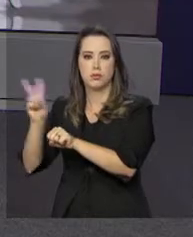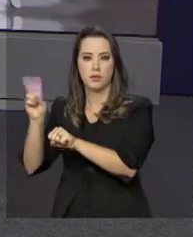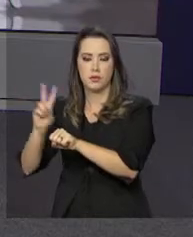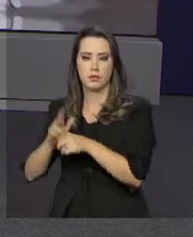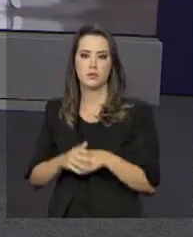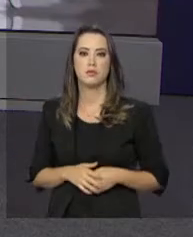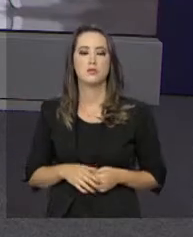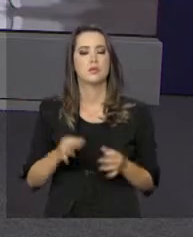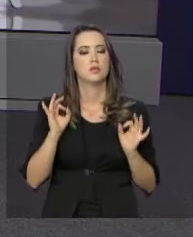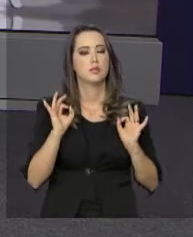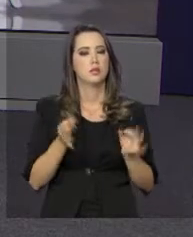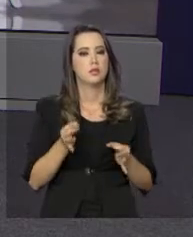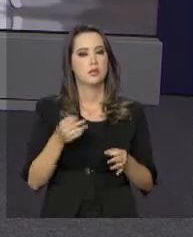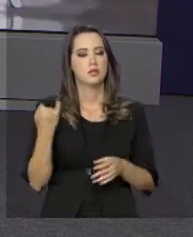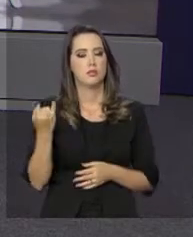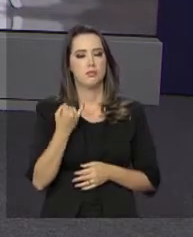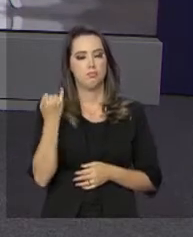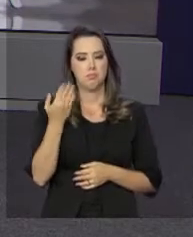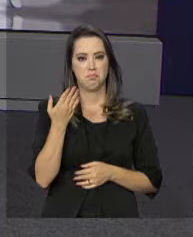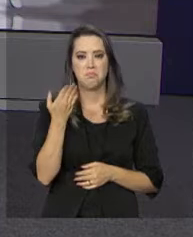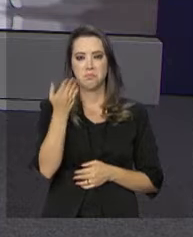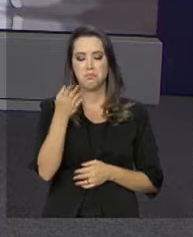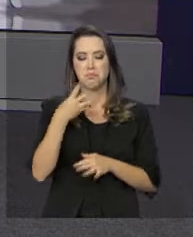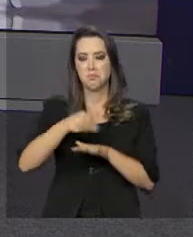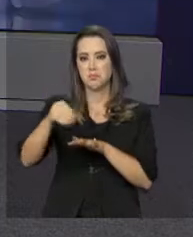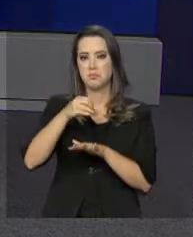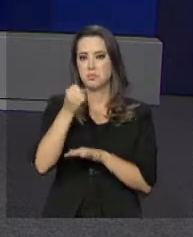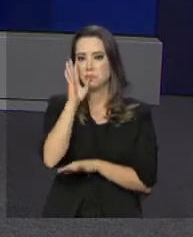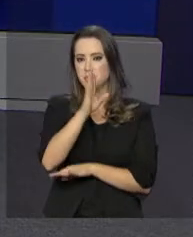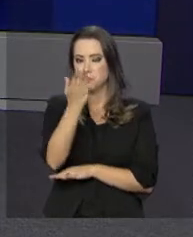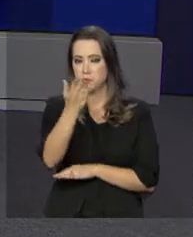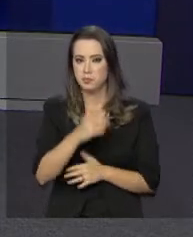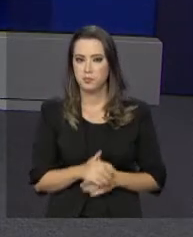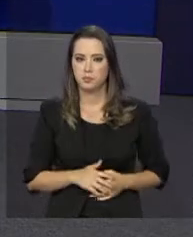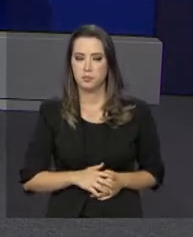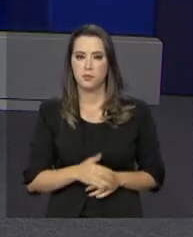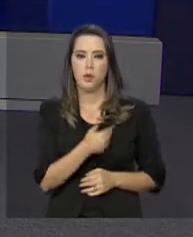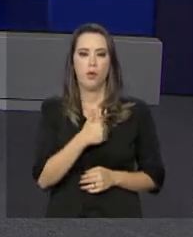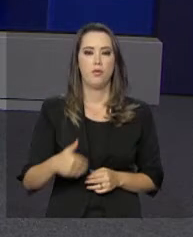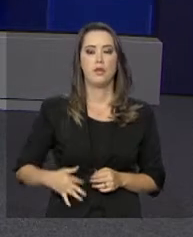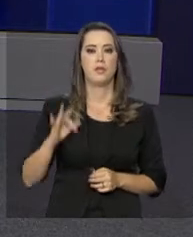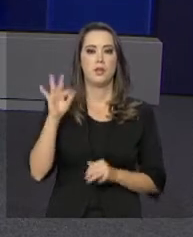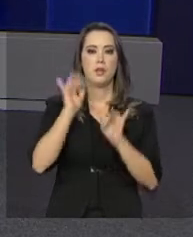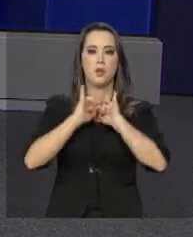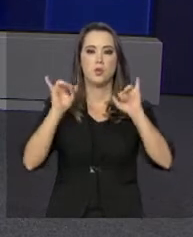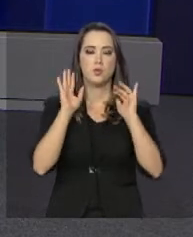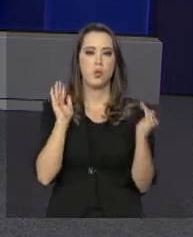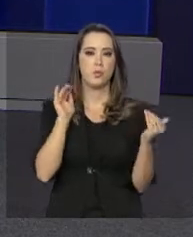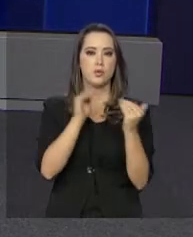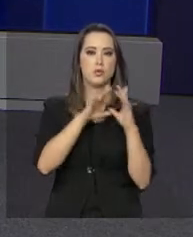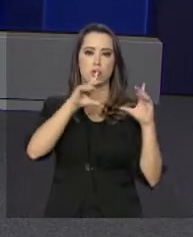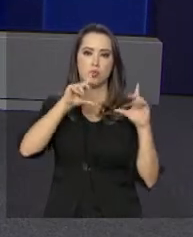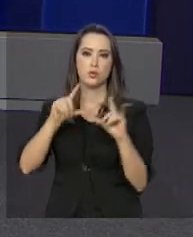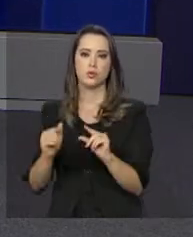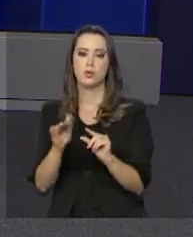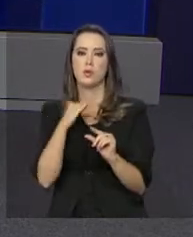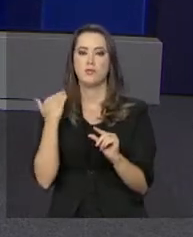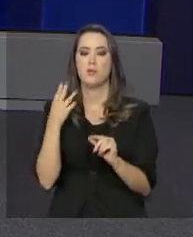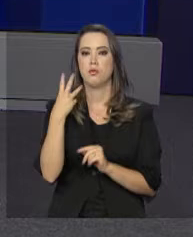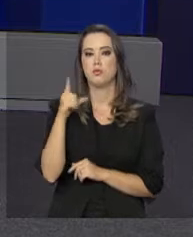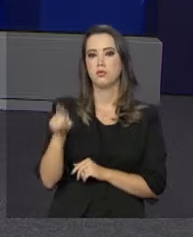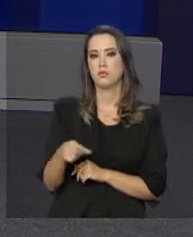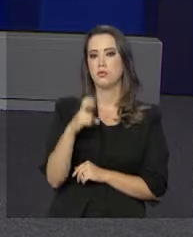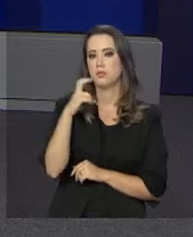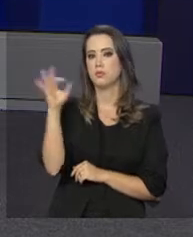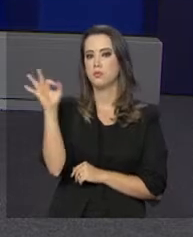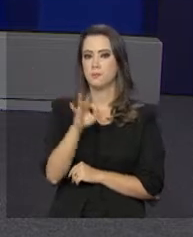certo danos brigado pelas informações boa tarde pra você o governo federal anunciou a meta de reduzir os homicídios em três e meio